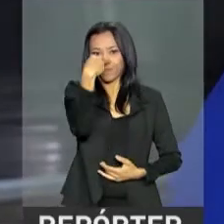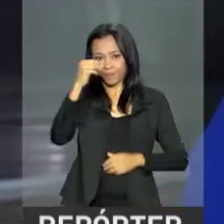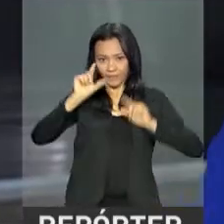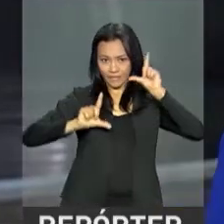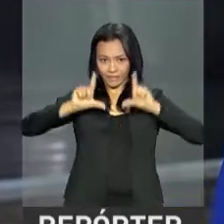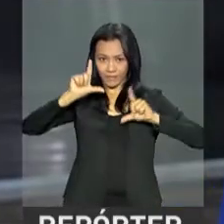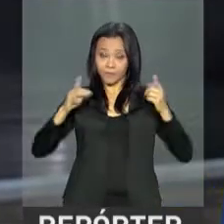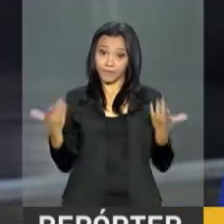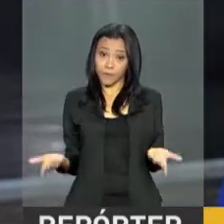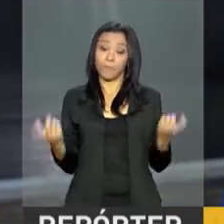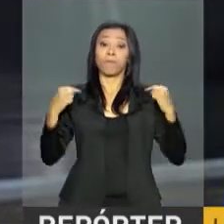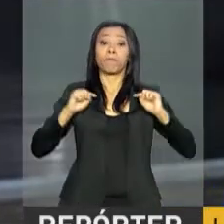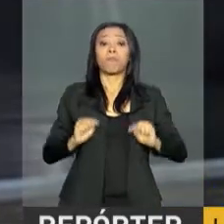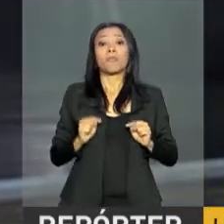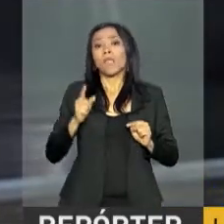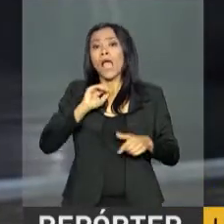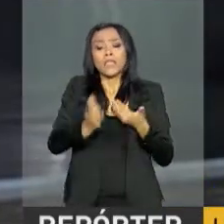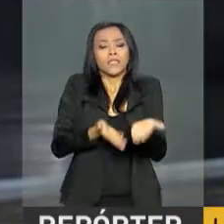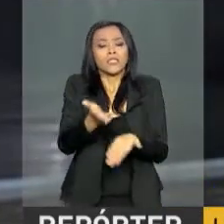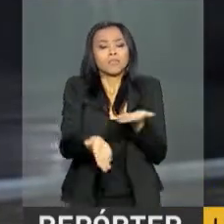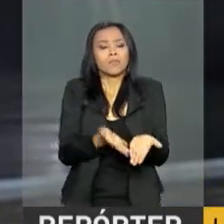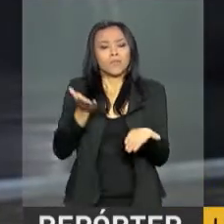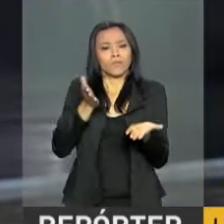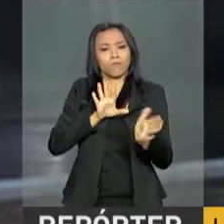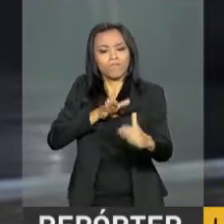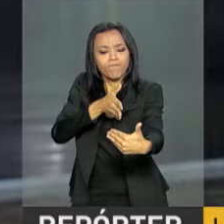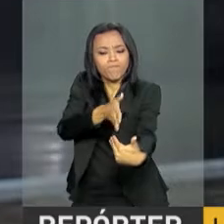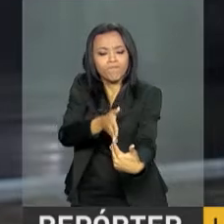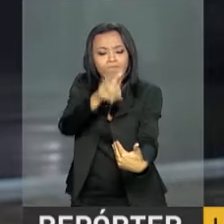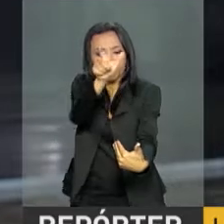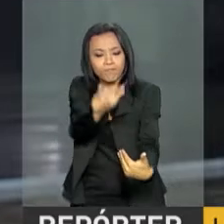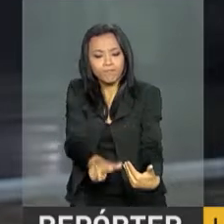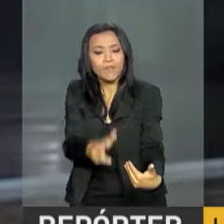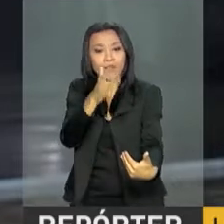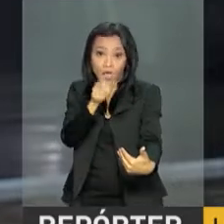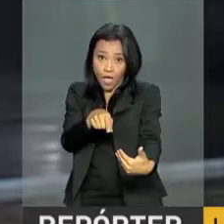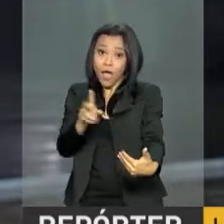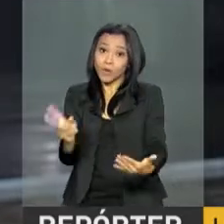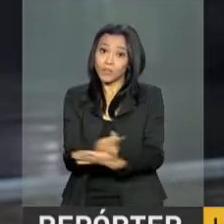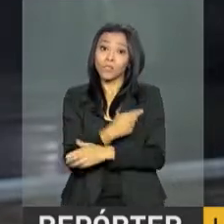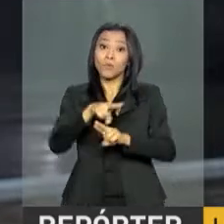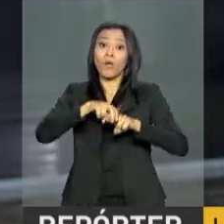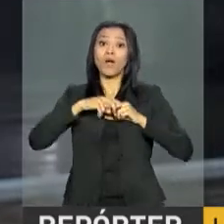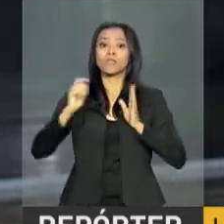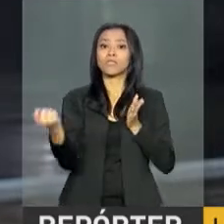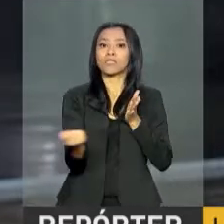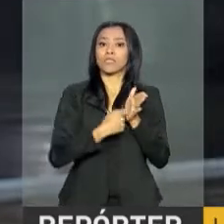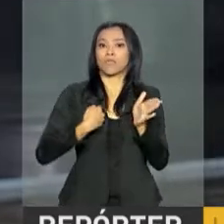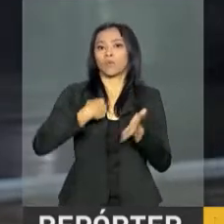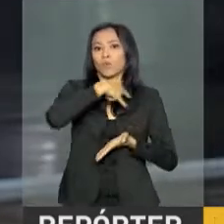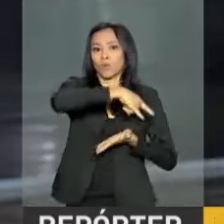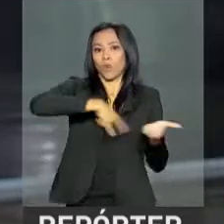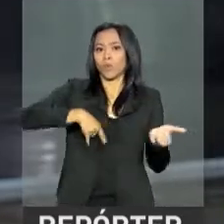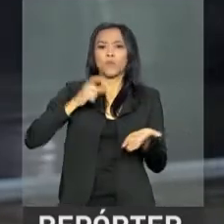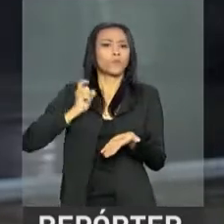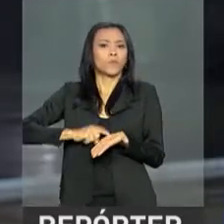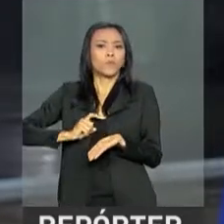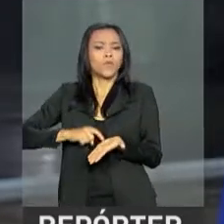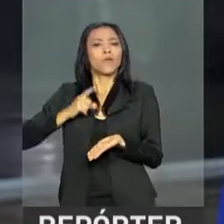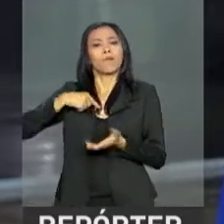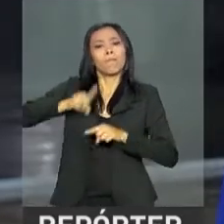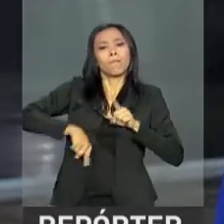tv nbr o atendimento personalizado veio com a assinatura de um documento que prevê a elaboração de materiais